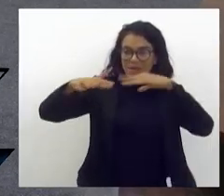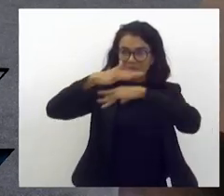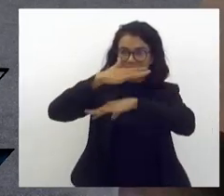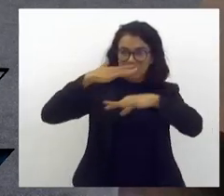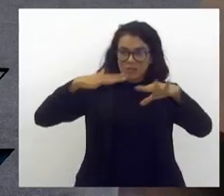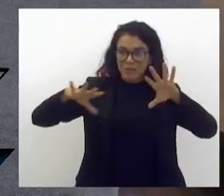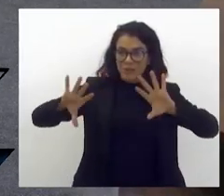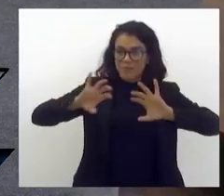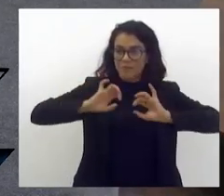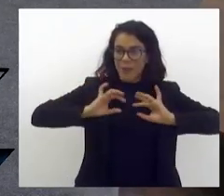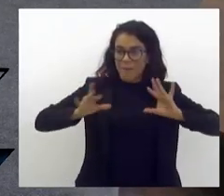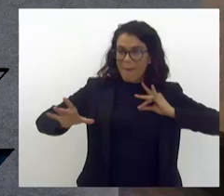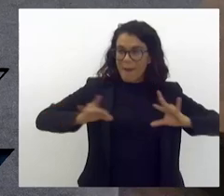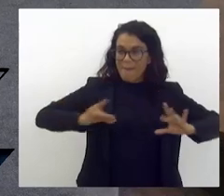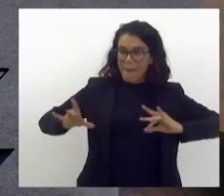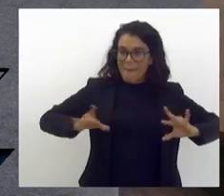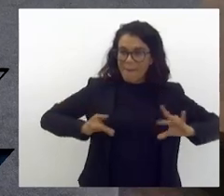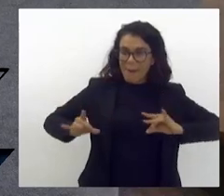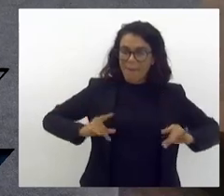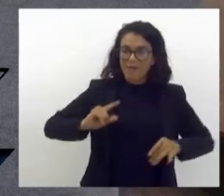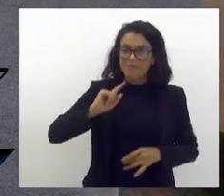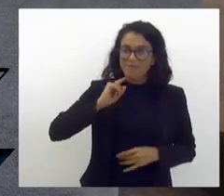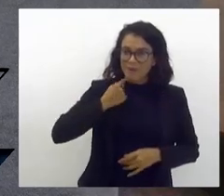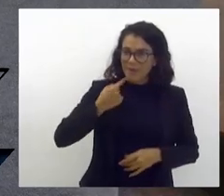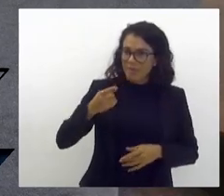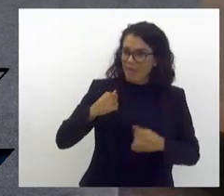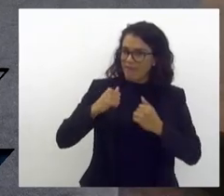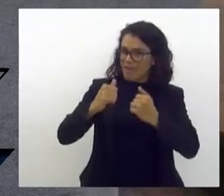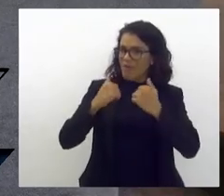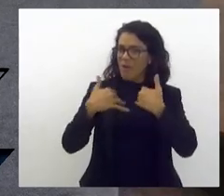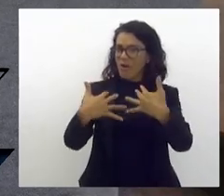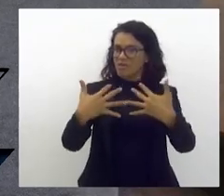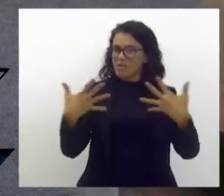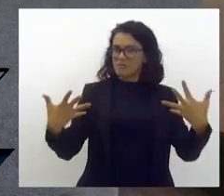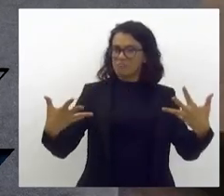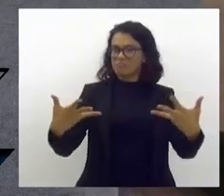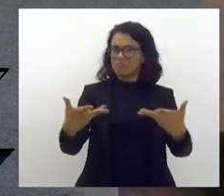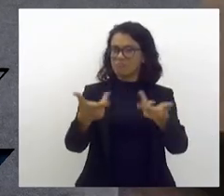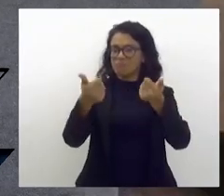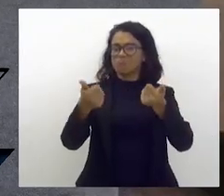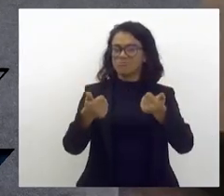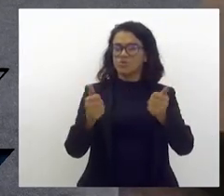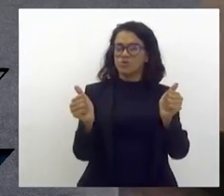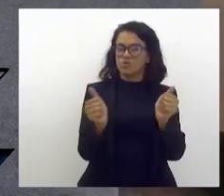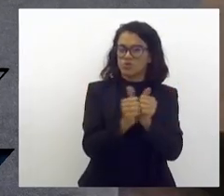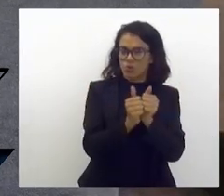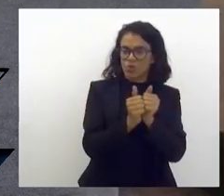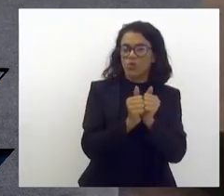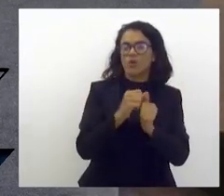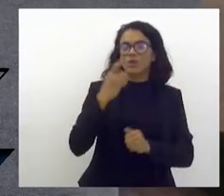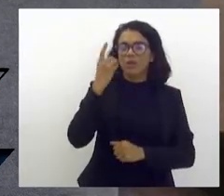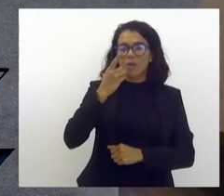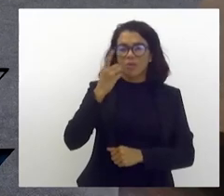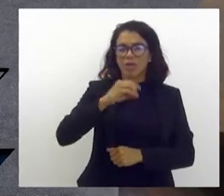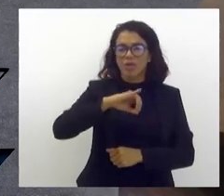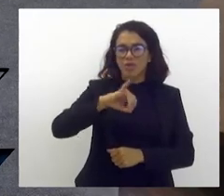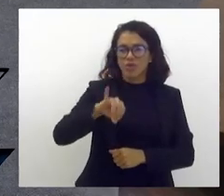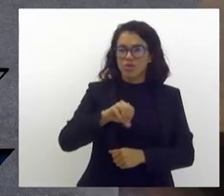Excelência recentemente promoveu uma audiência excepcional junto com o